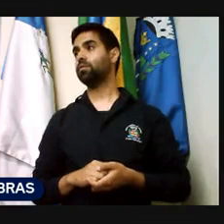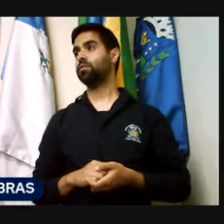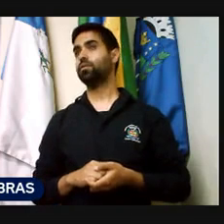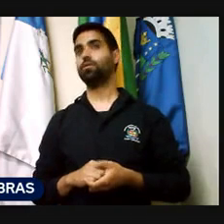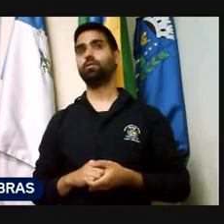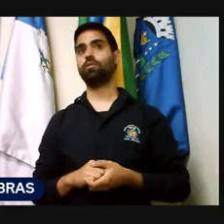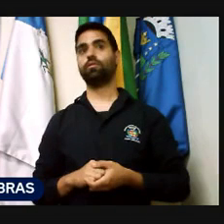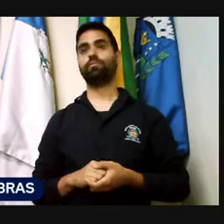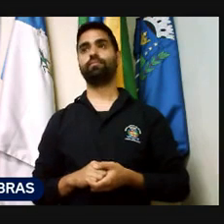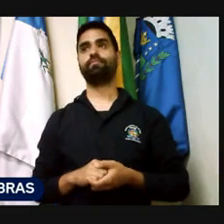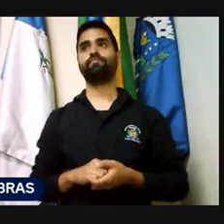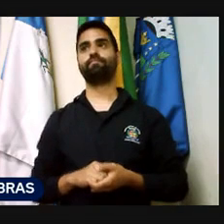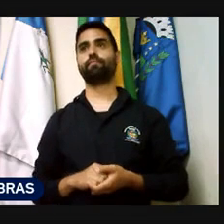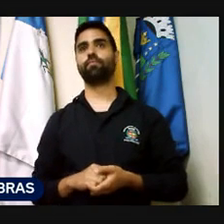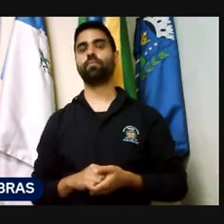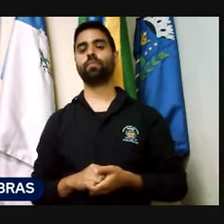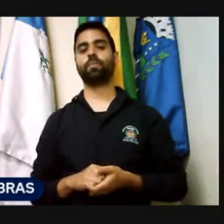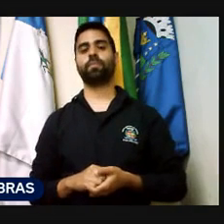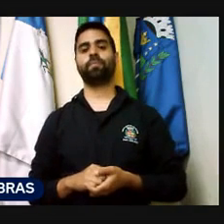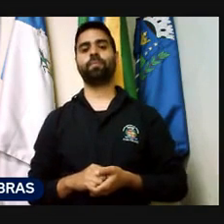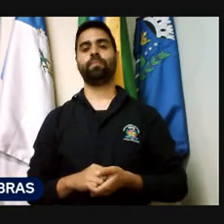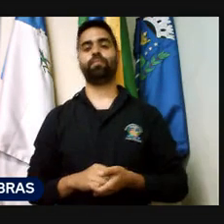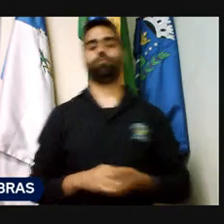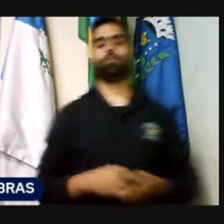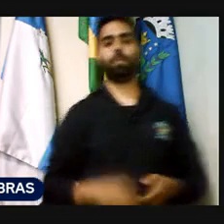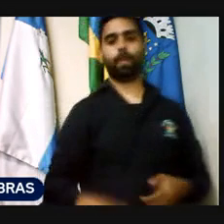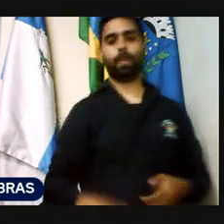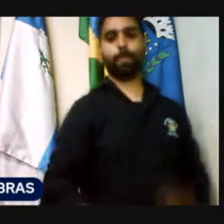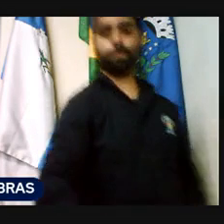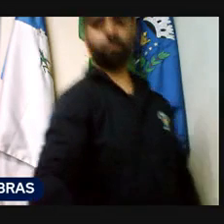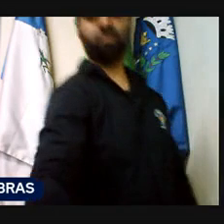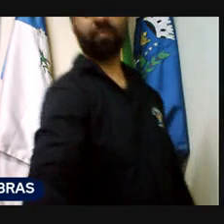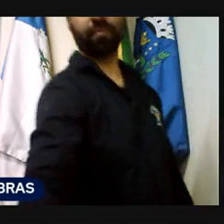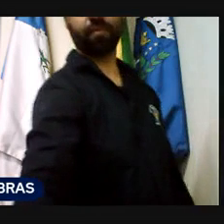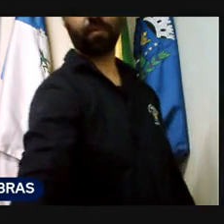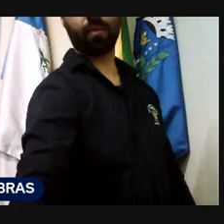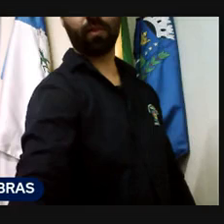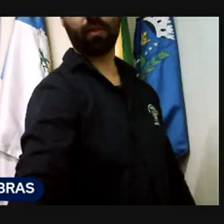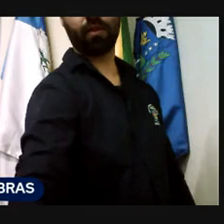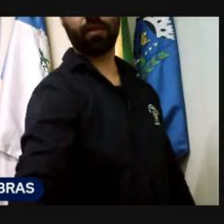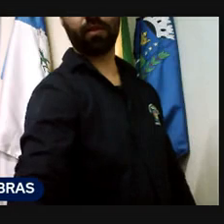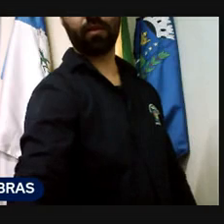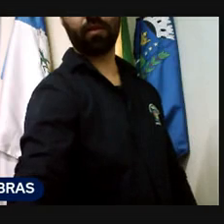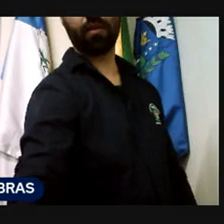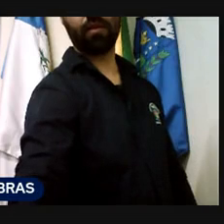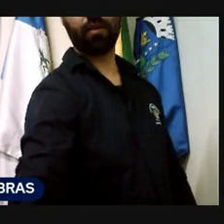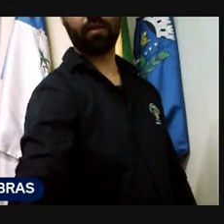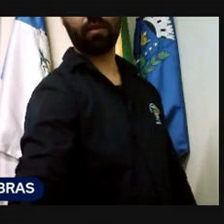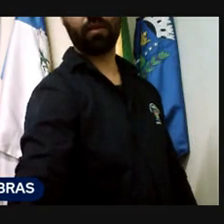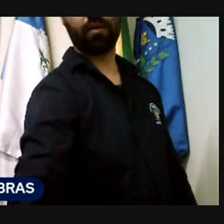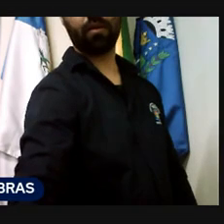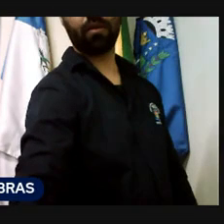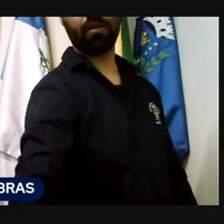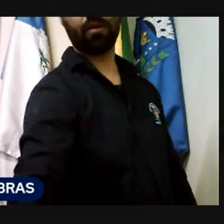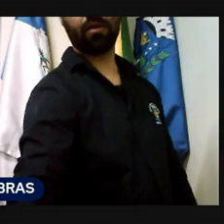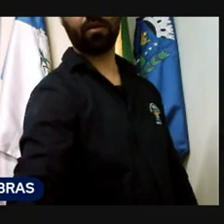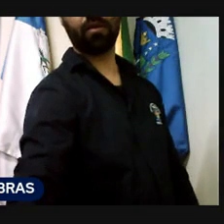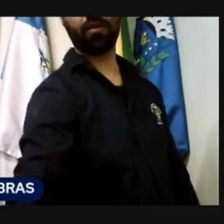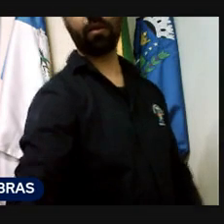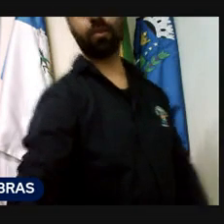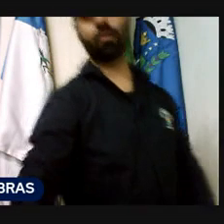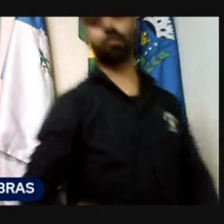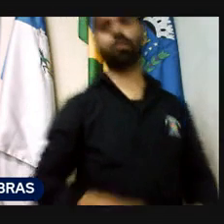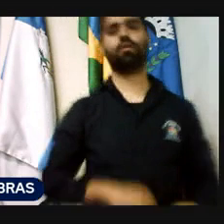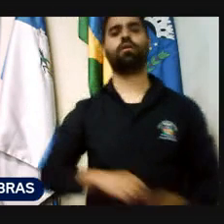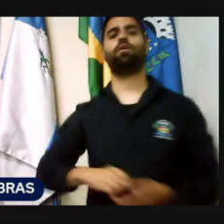Vereador Ailton Batista, Bernardo Machado, presente. David Nogueira, Eduardo Ávila,